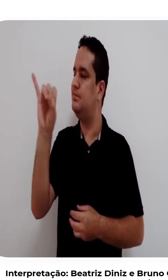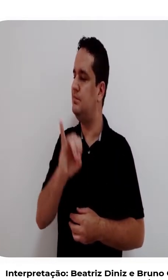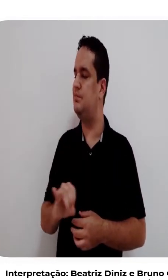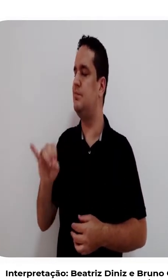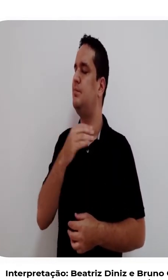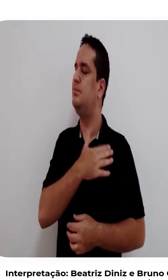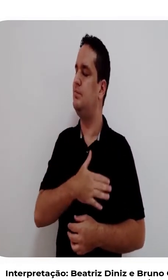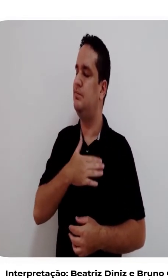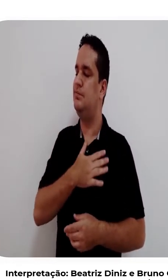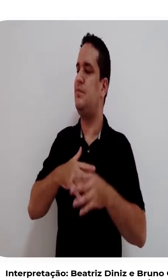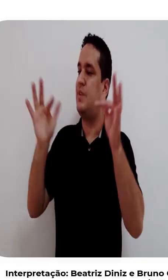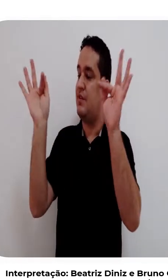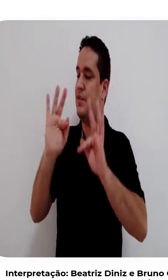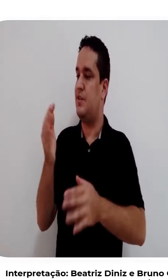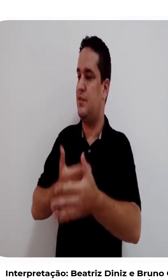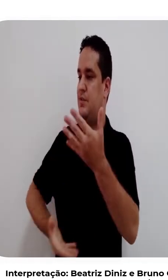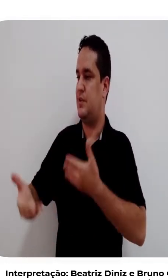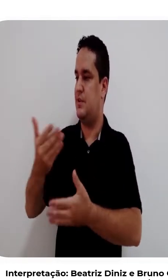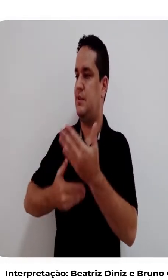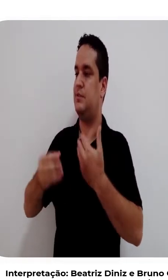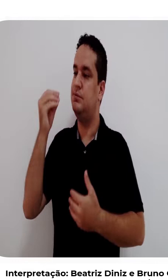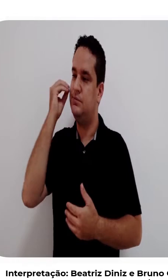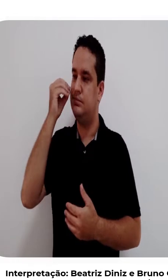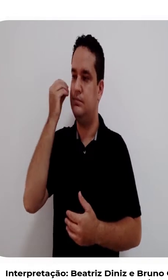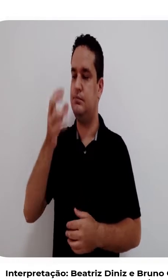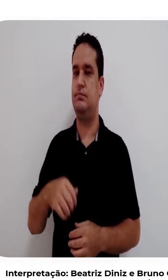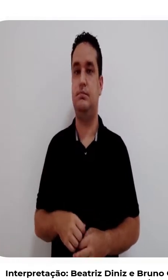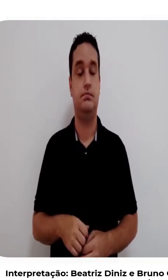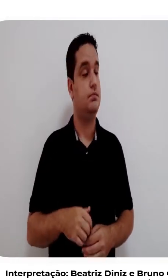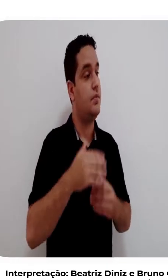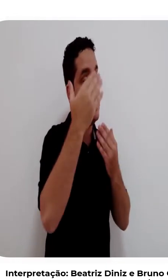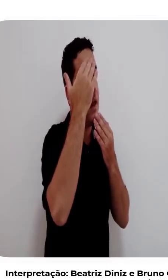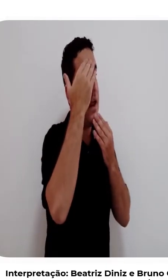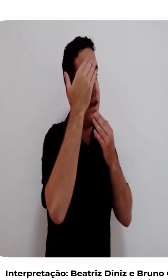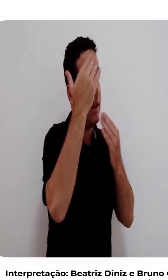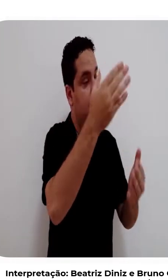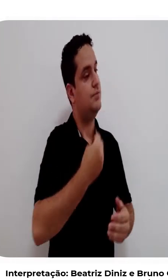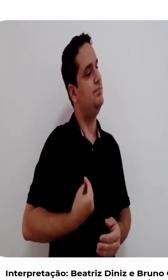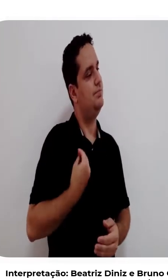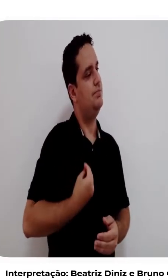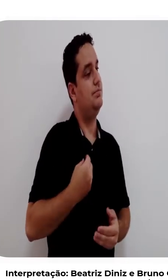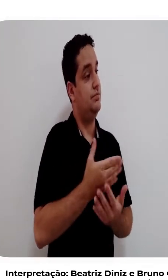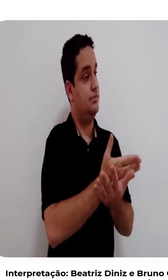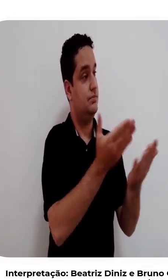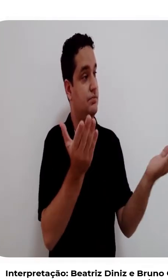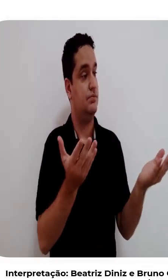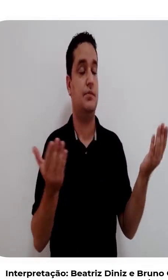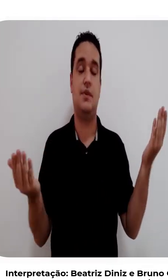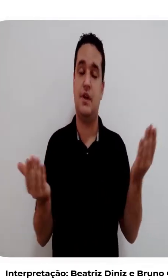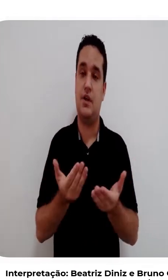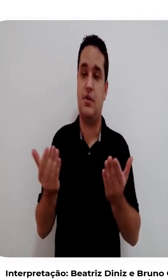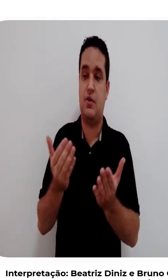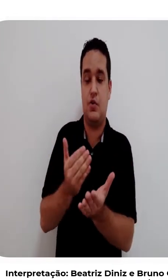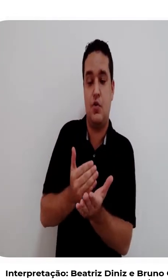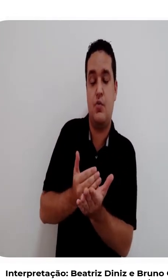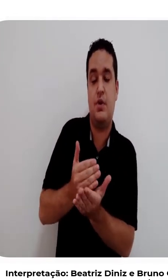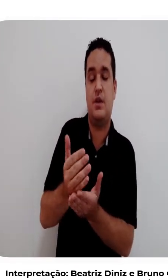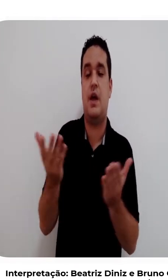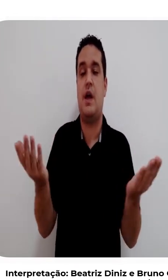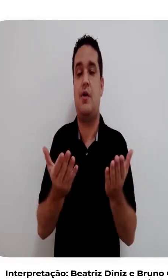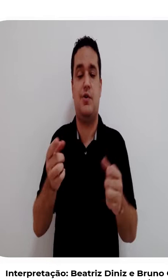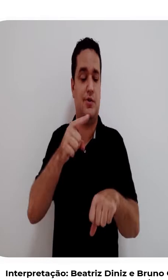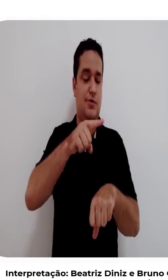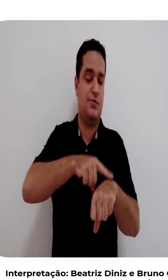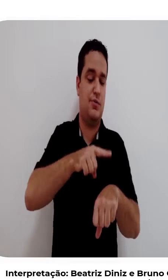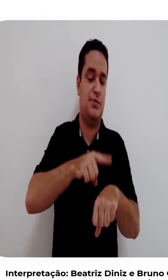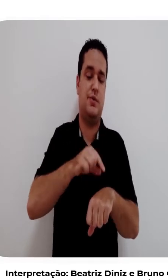a experiência que estamos vivendo. Agradeço a presença de vocês e queria iniciar sinalizando que nesse período de